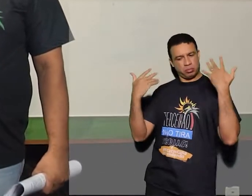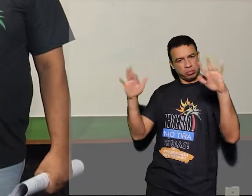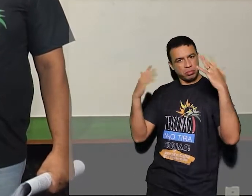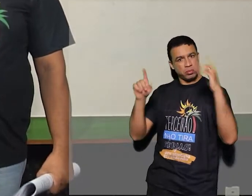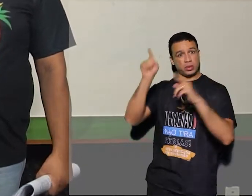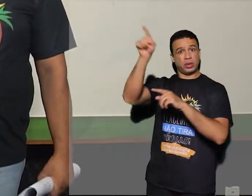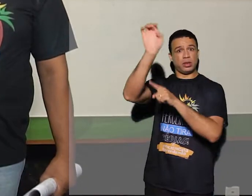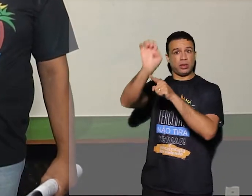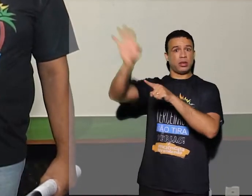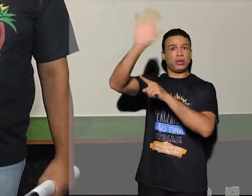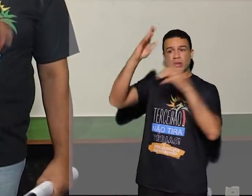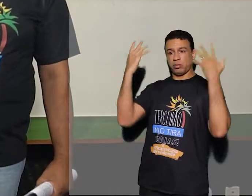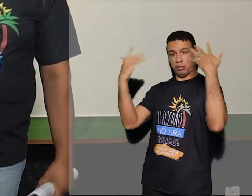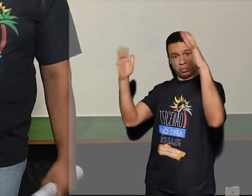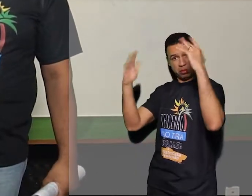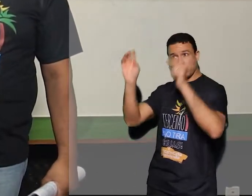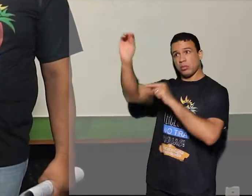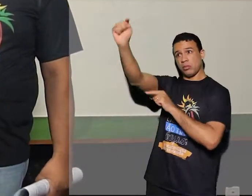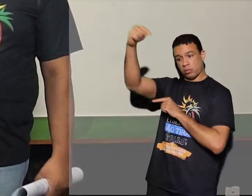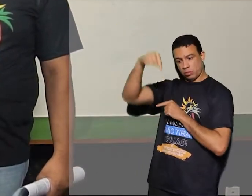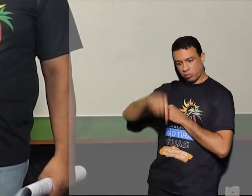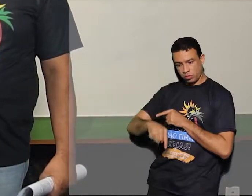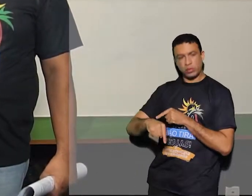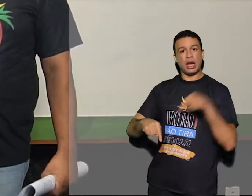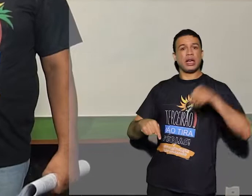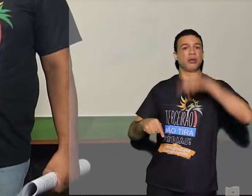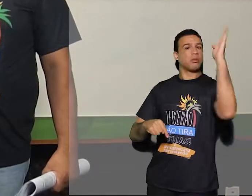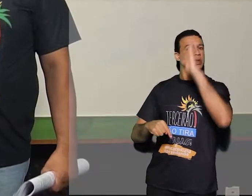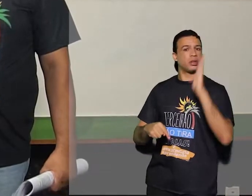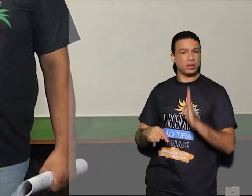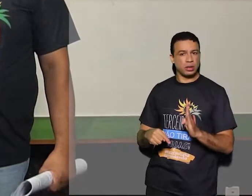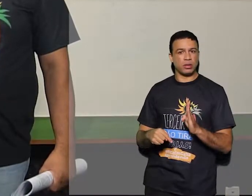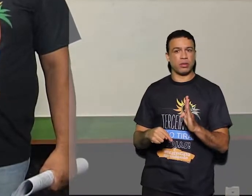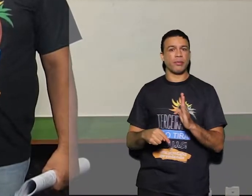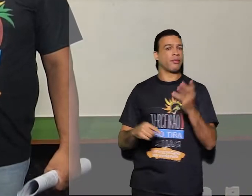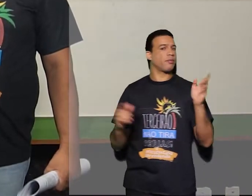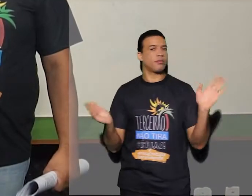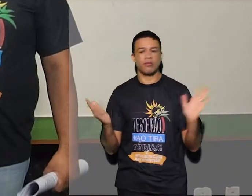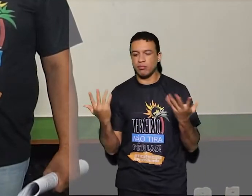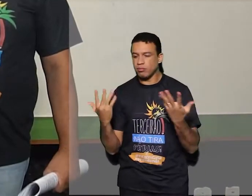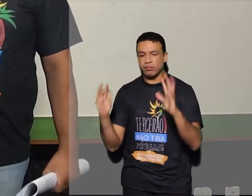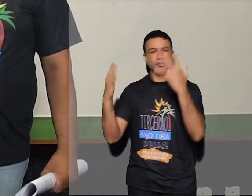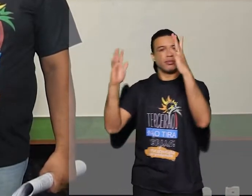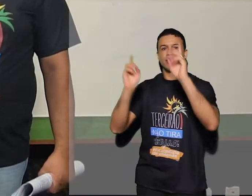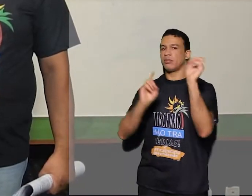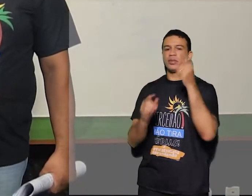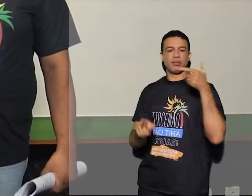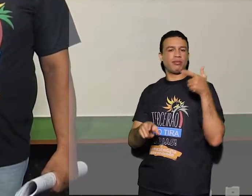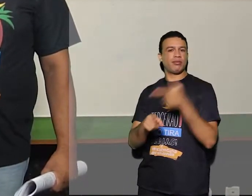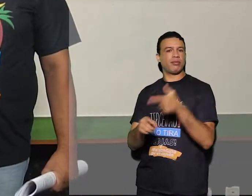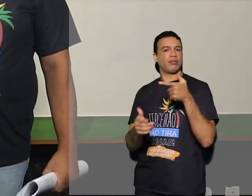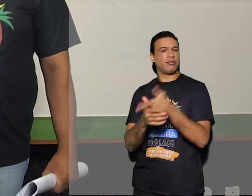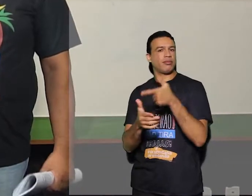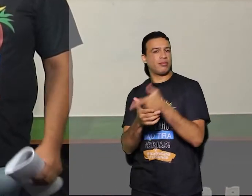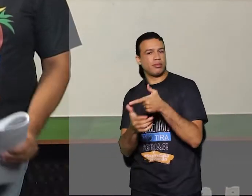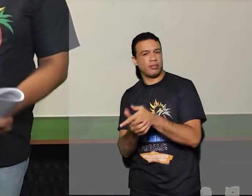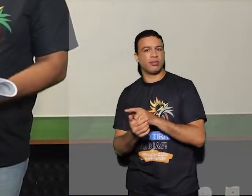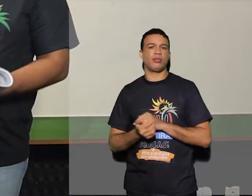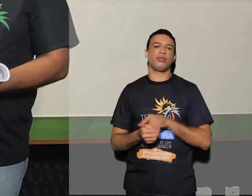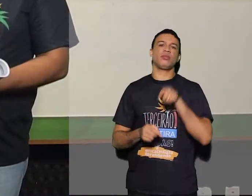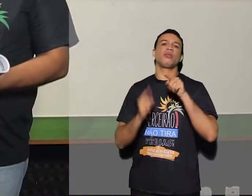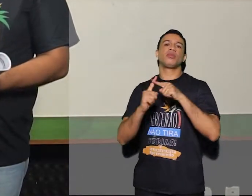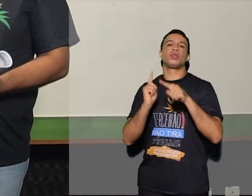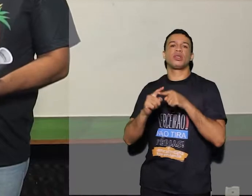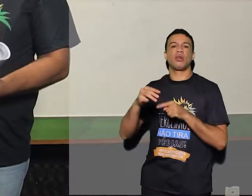na Europa, entretanto, aqui no Brasil, a primeira exposição individual de Anita Malfatti, ela foi massacrada pelo Monteiro